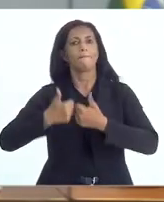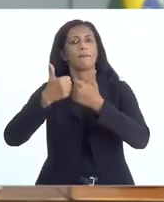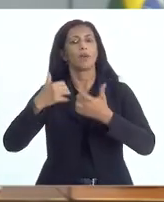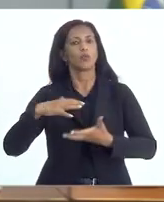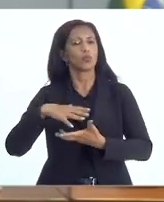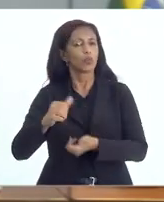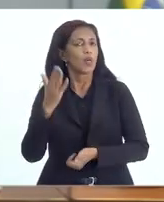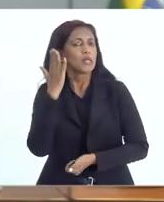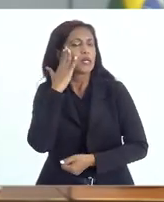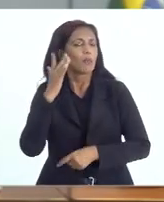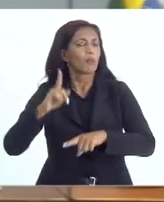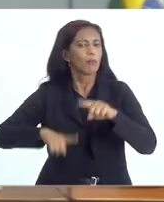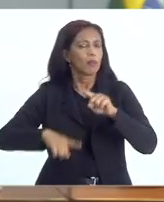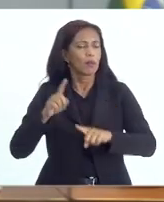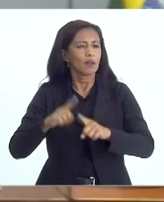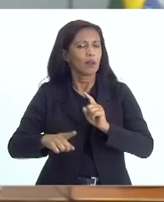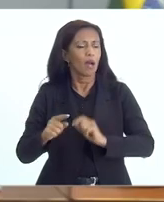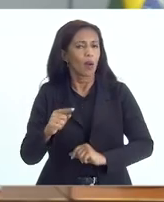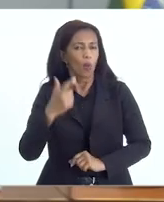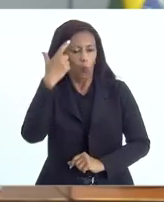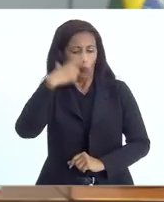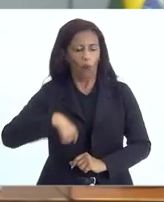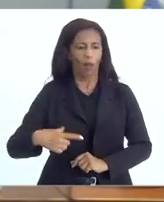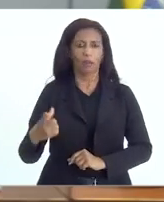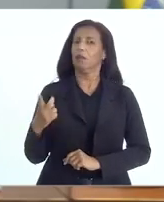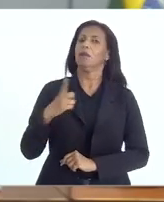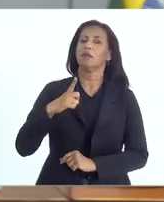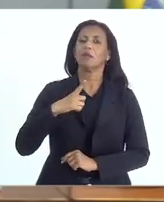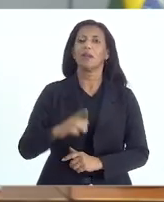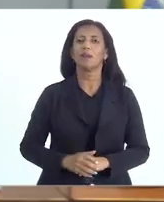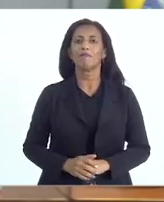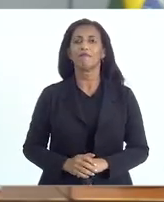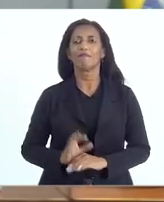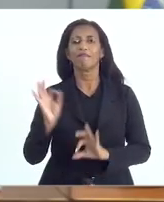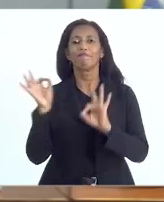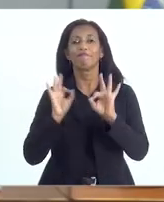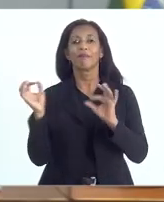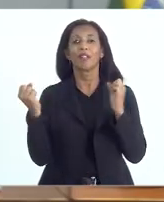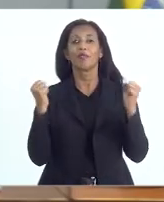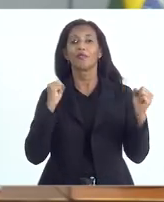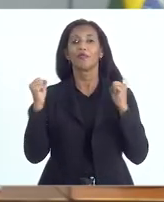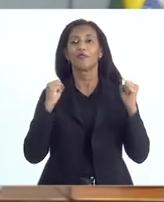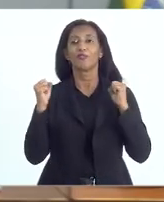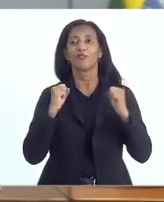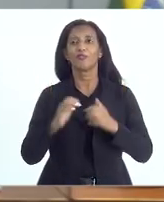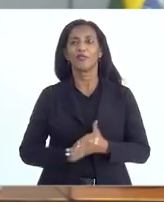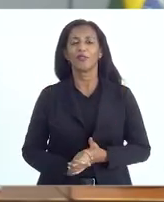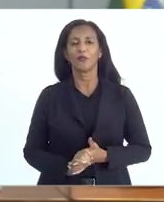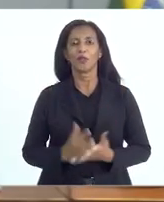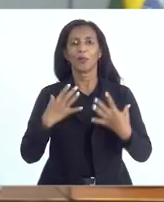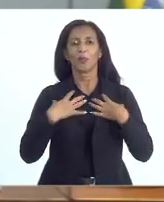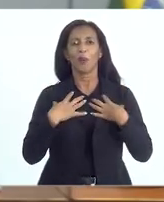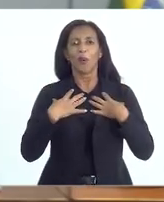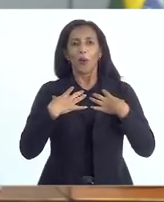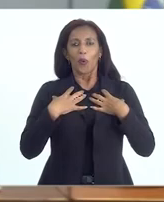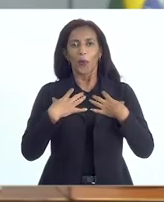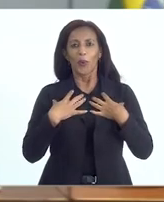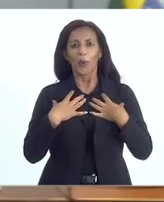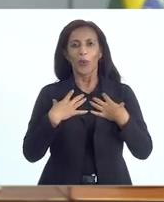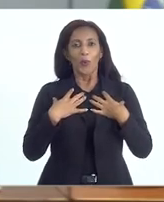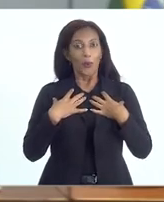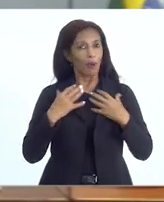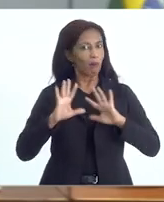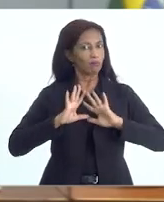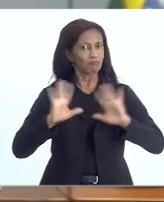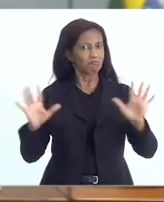e sabe qual equipamento que o guarda vida entro com preparo físico e o pulmão dele